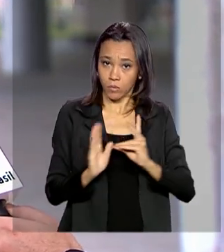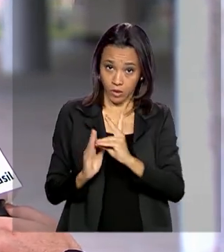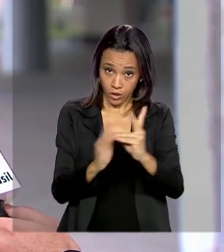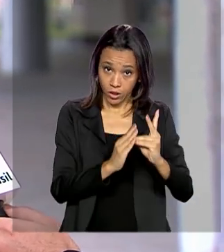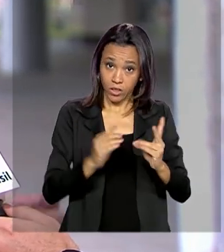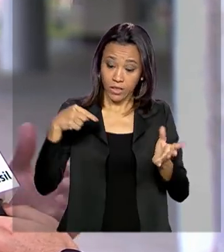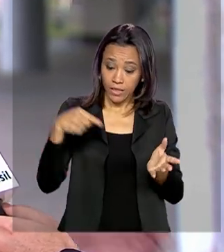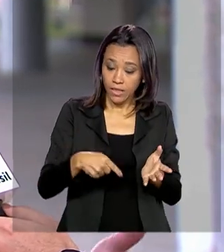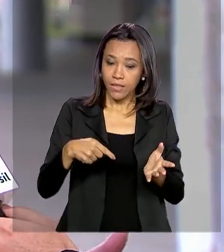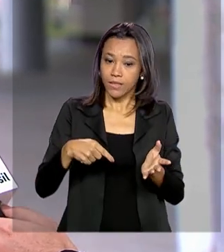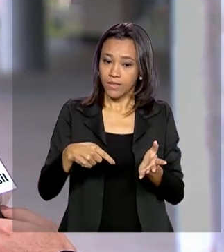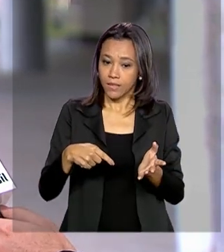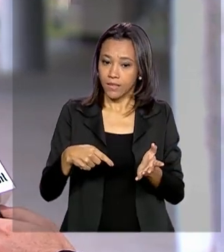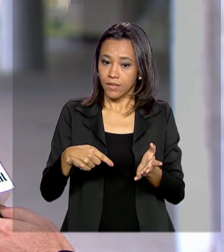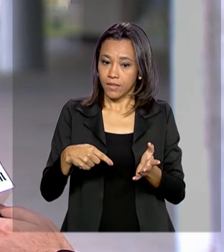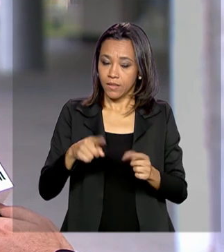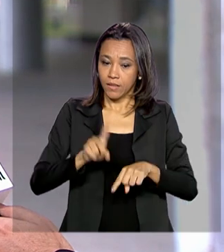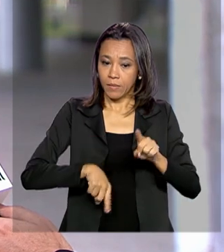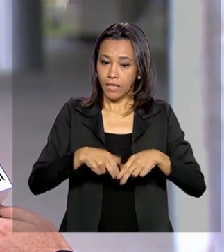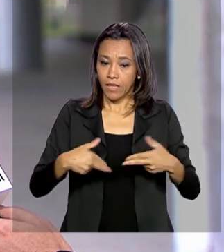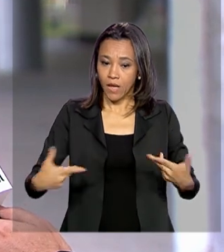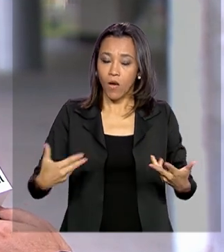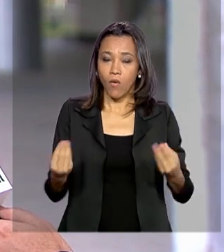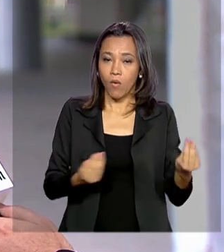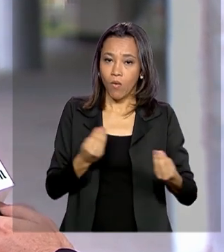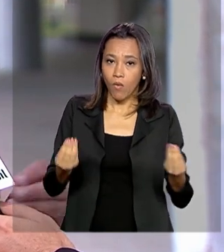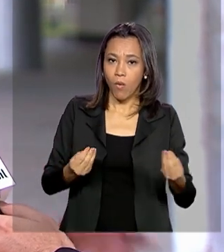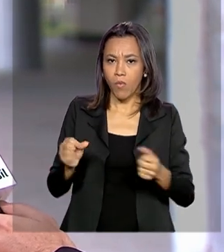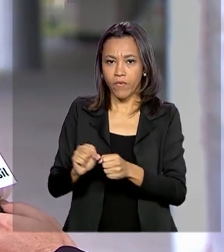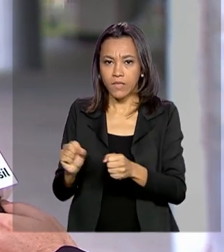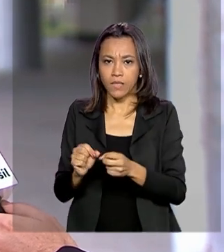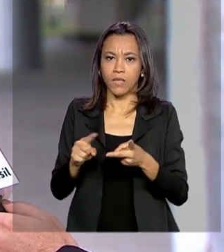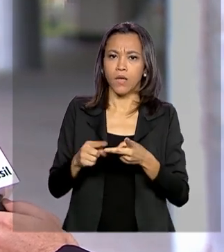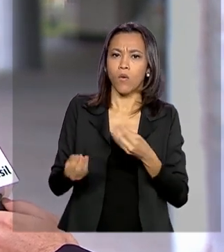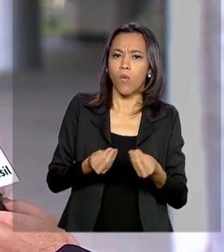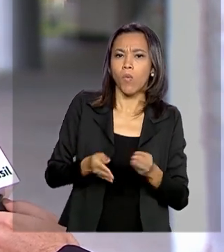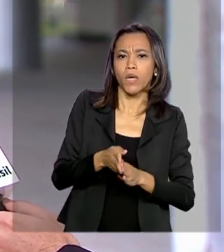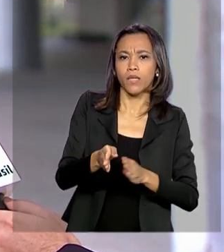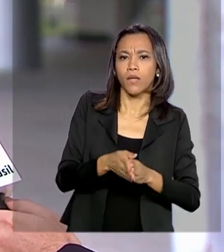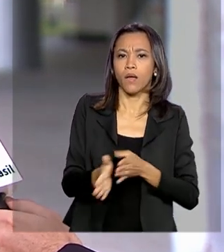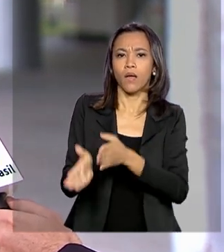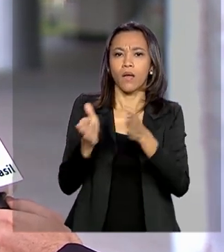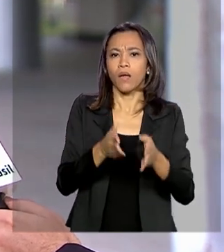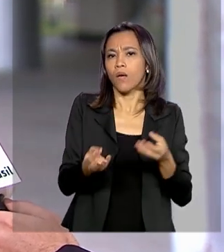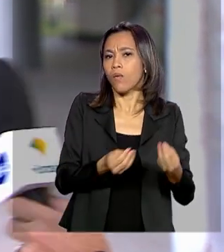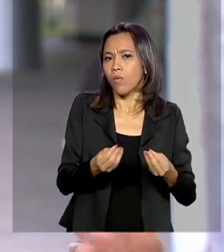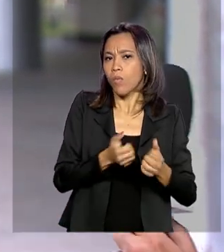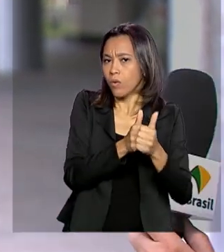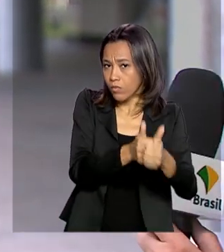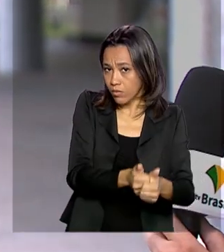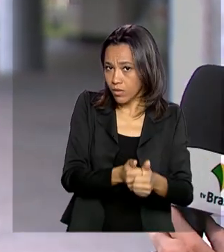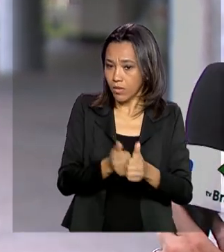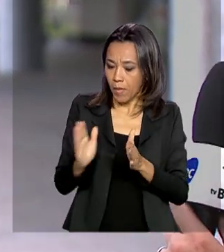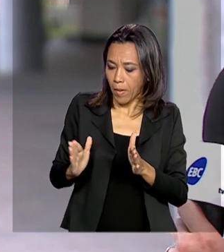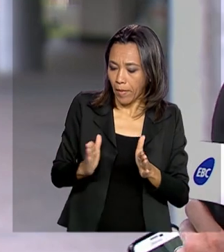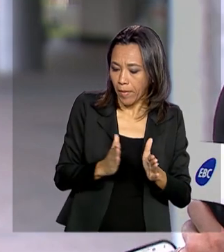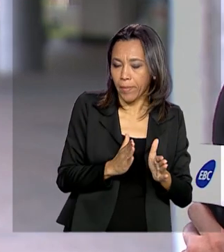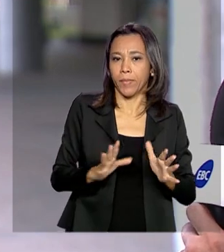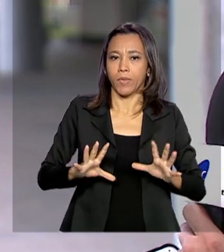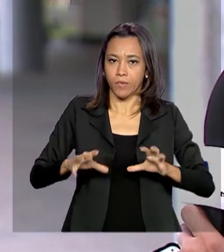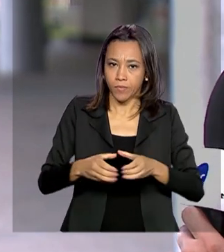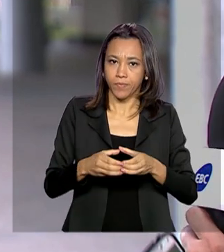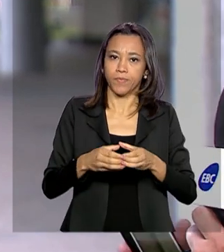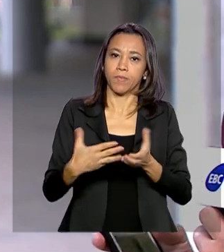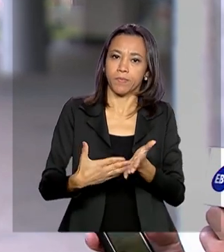há como fazer o diagnóstico, como monitorar, como orientar e aconselhar os indígenas. Agora, existem outras